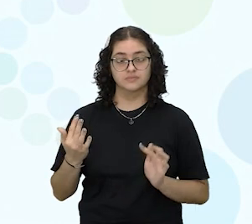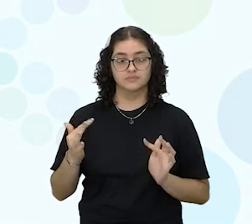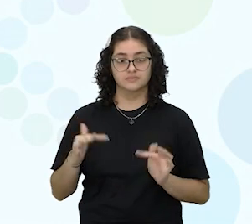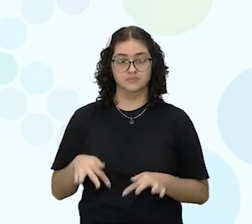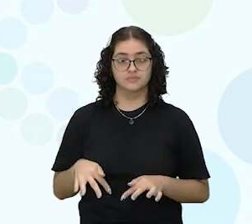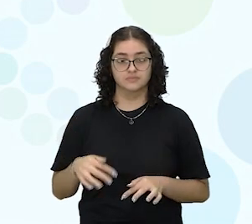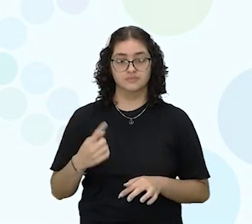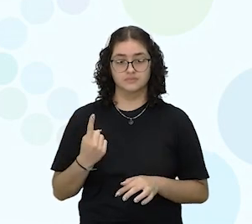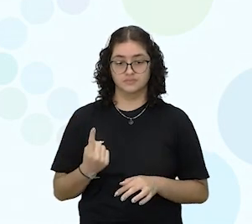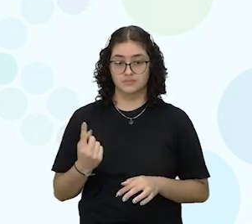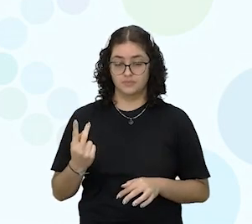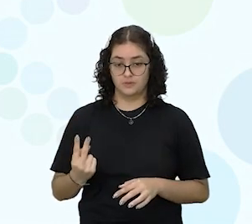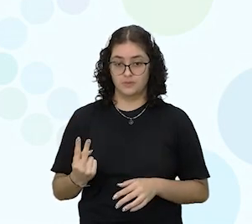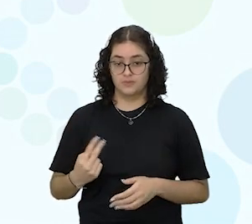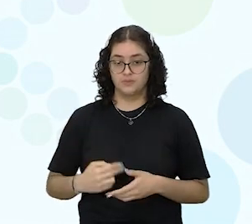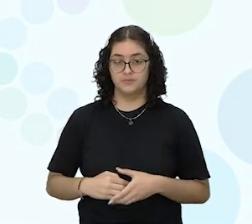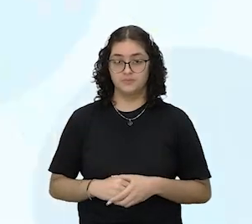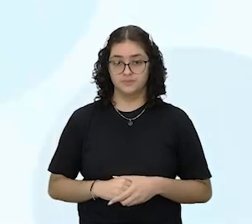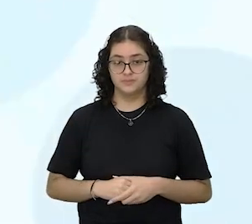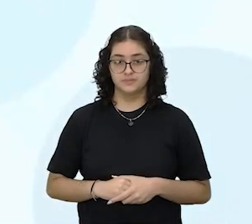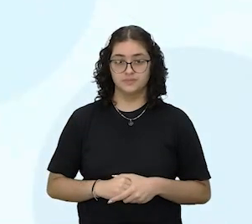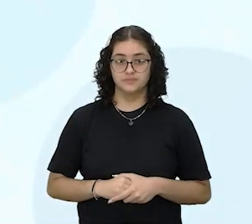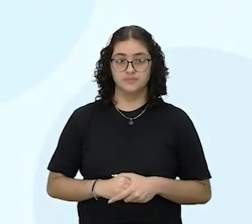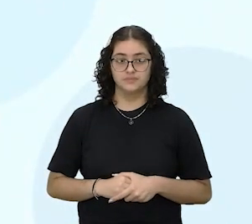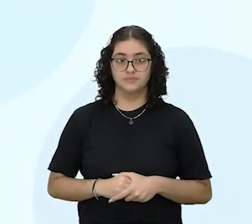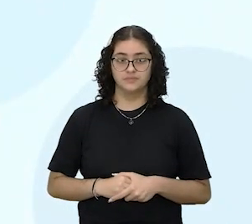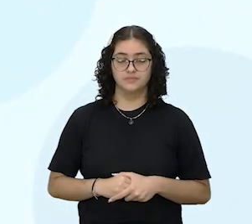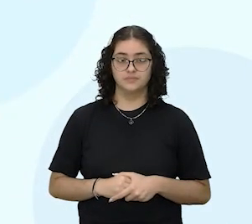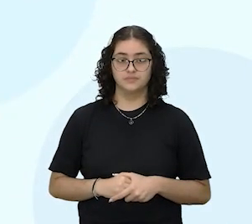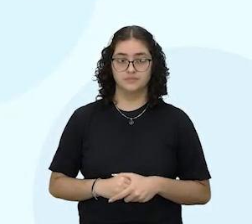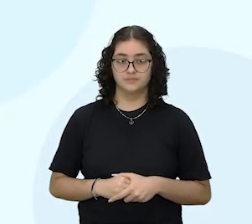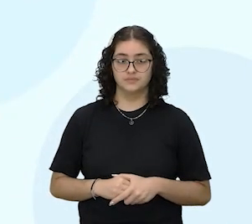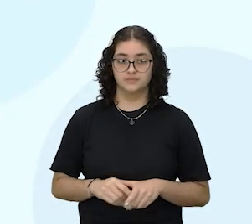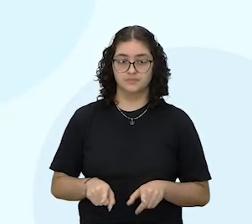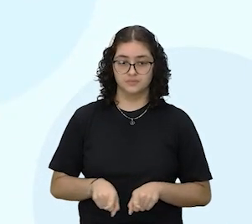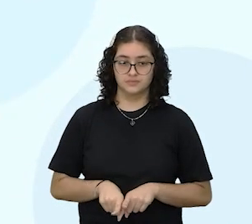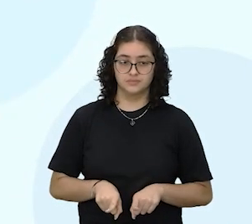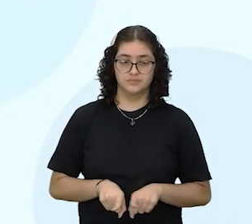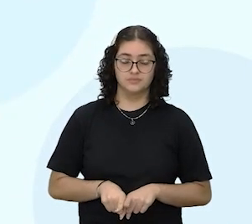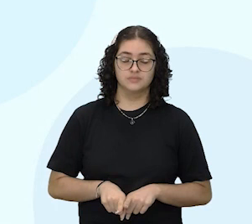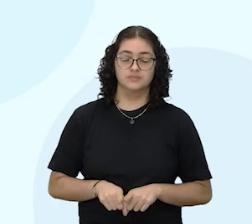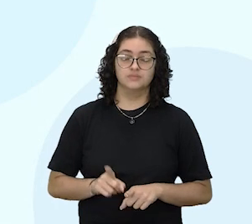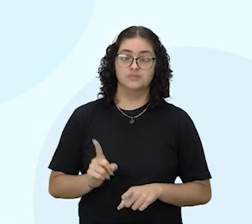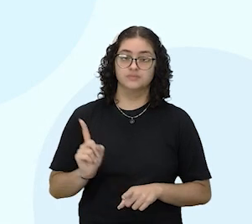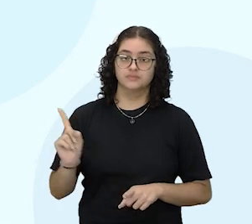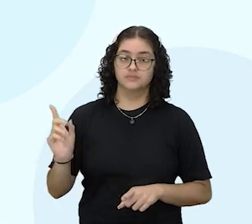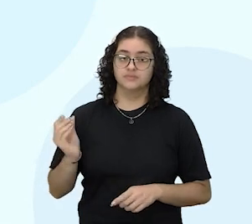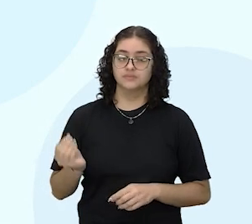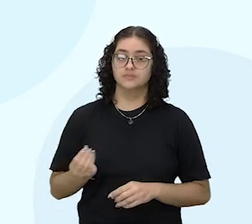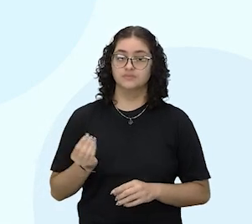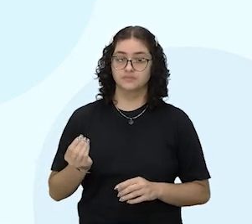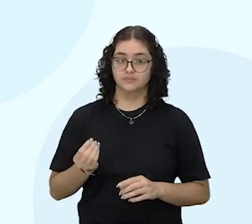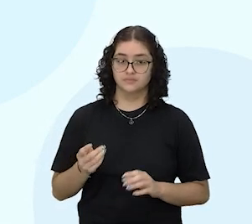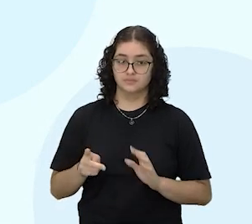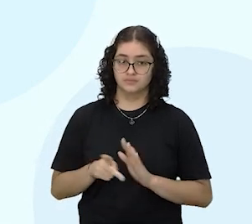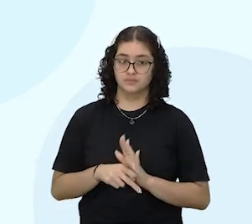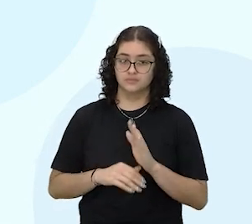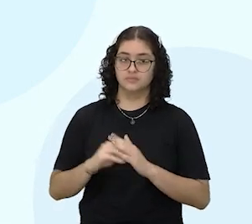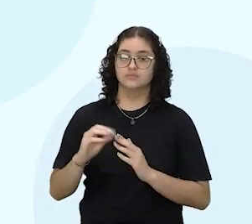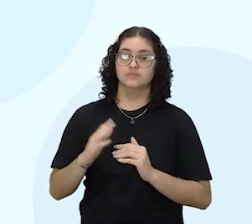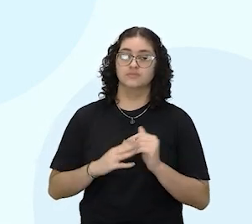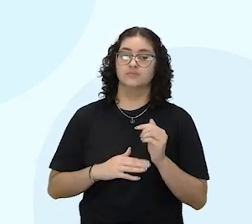aí a 12 também. Além disso, né, habilidades aí do currículo paulista,